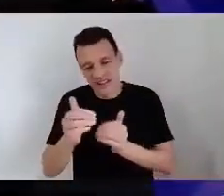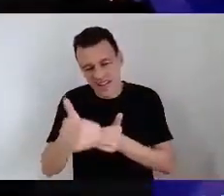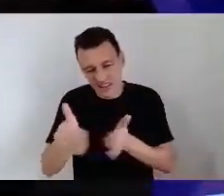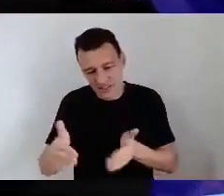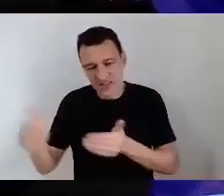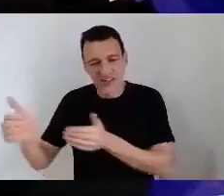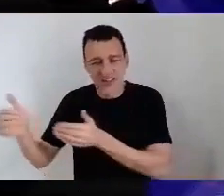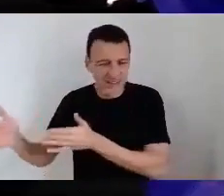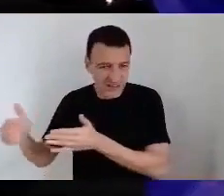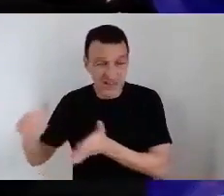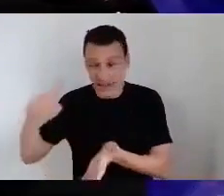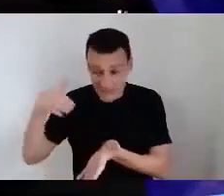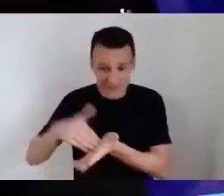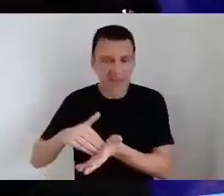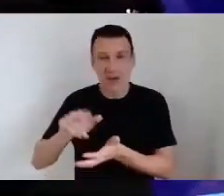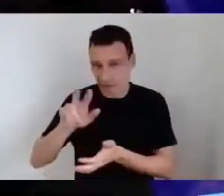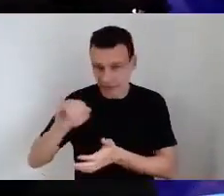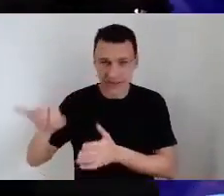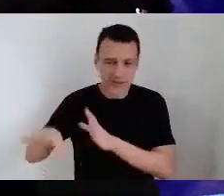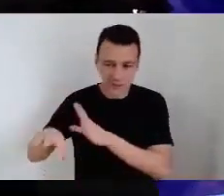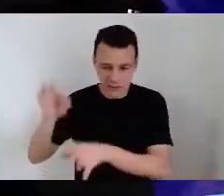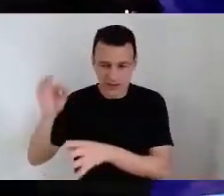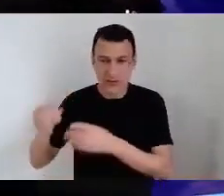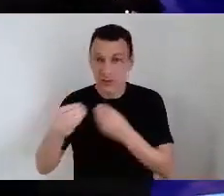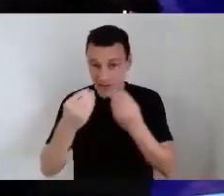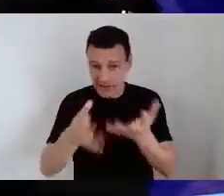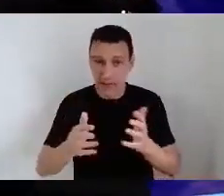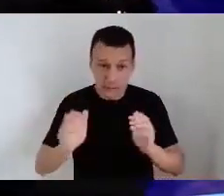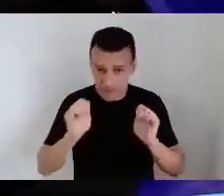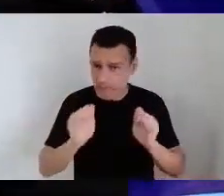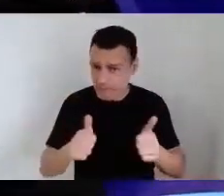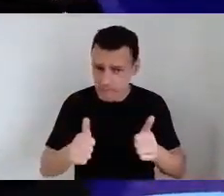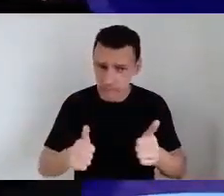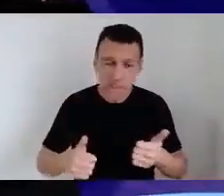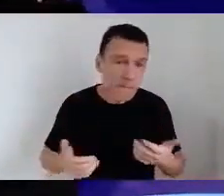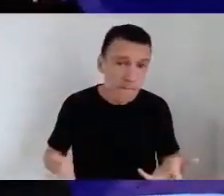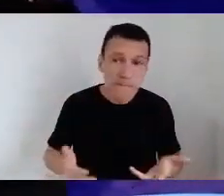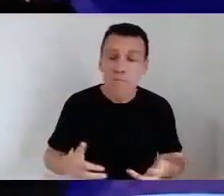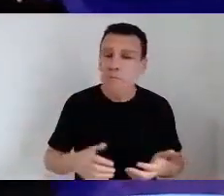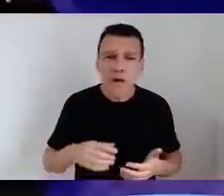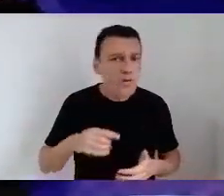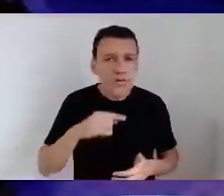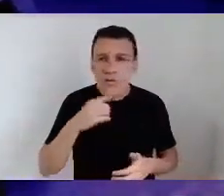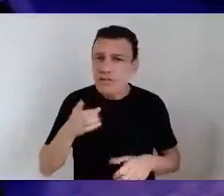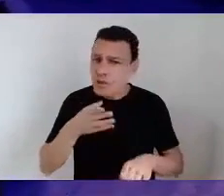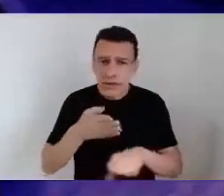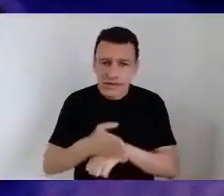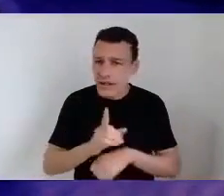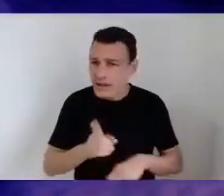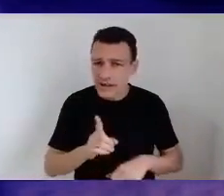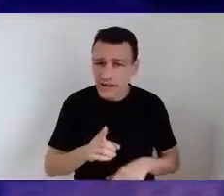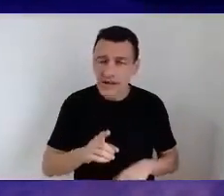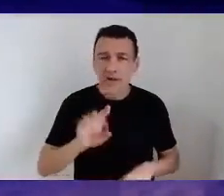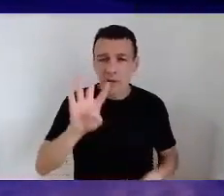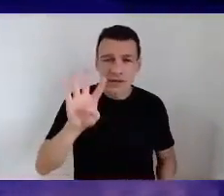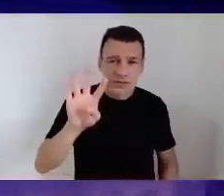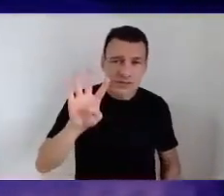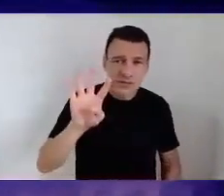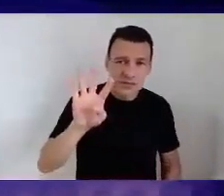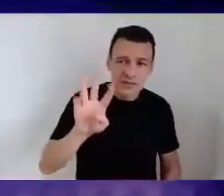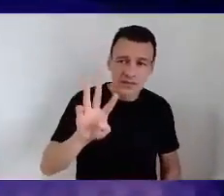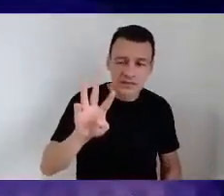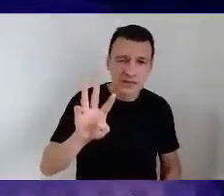palestra. Beleza? Vou dar mais 5 segundos para quem não conseguiu. 4,